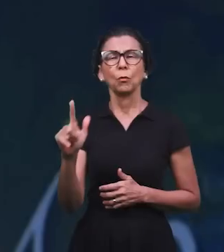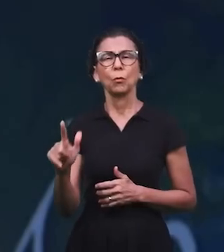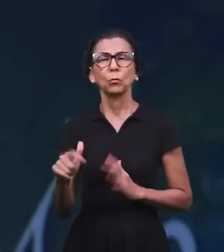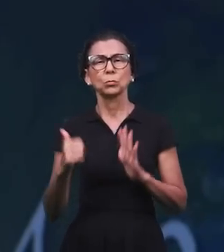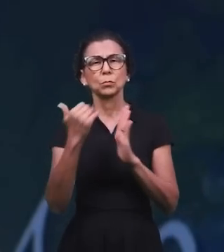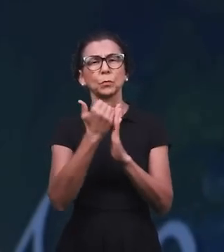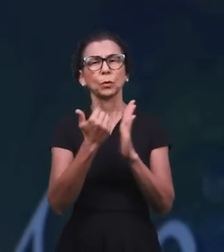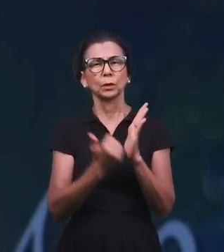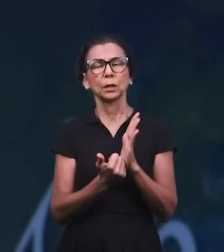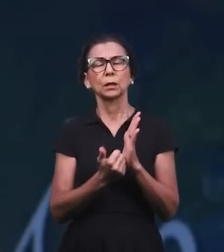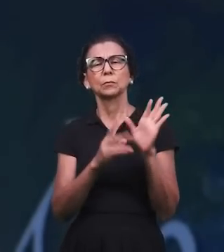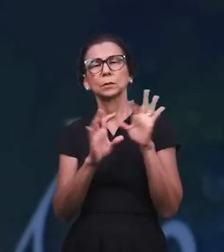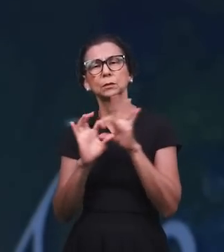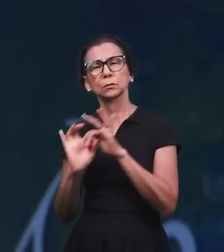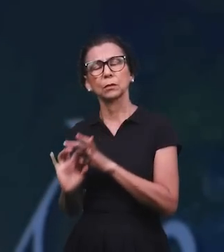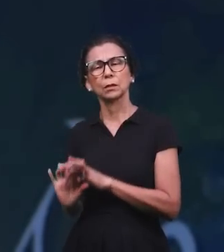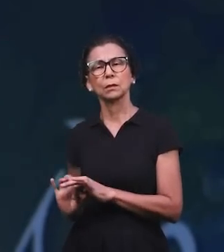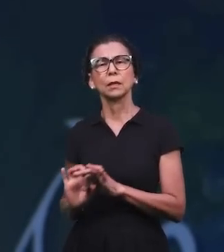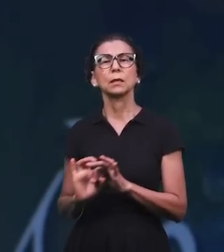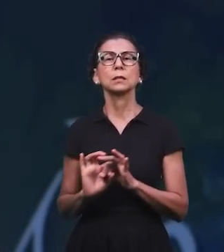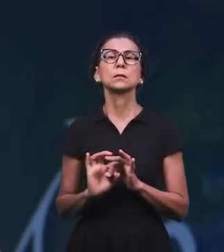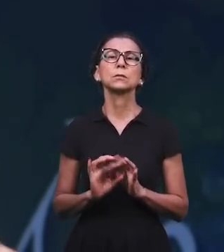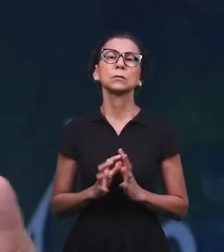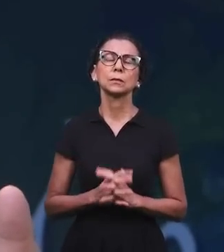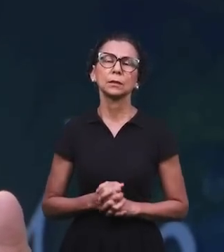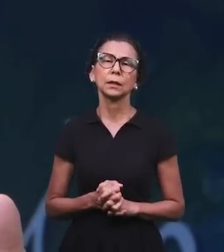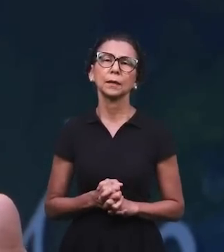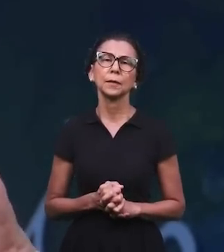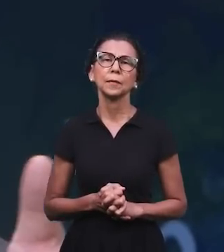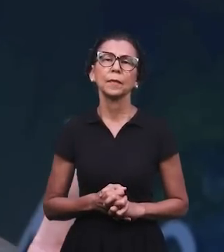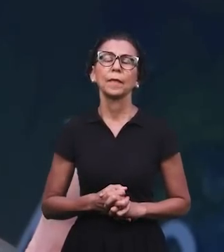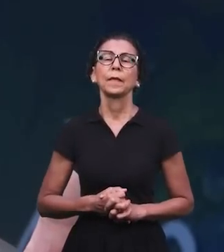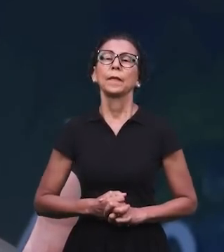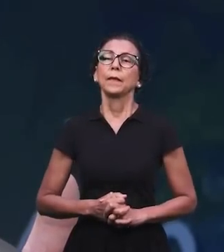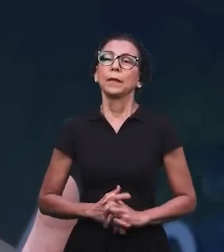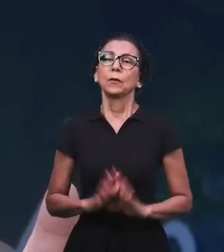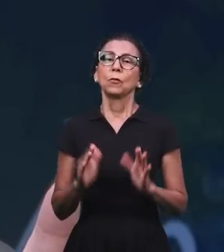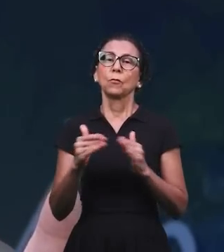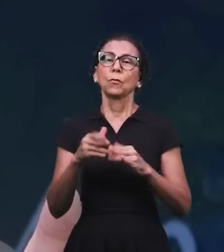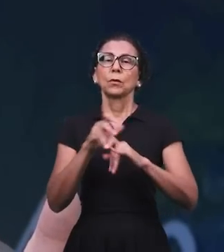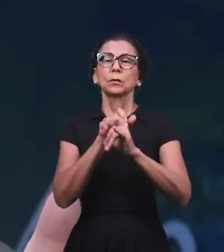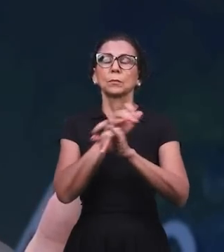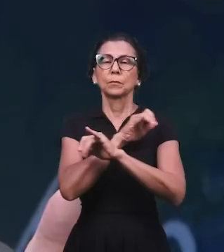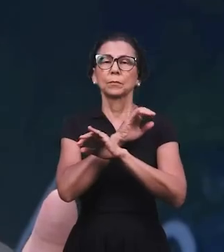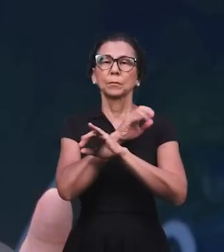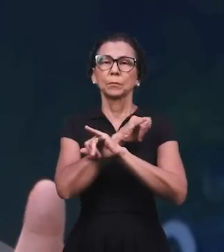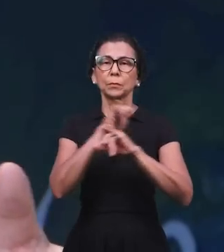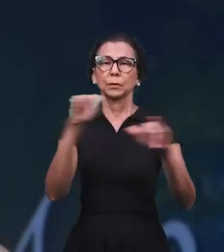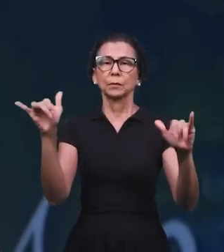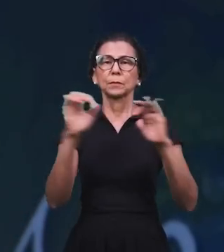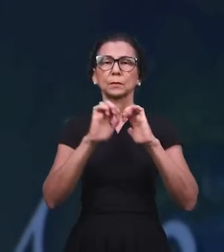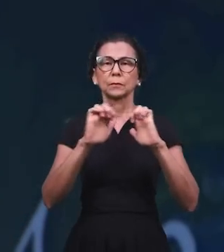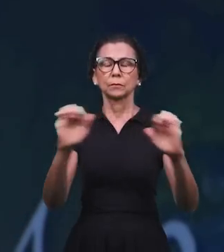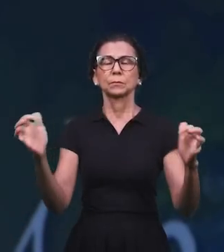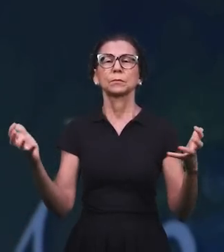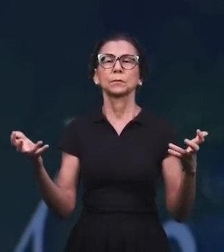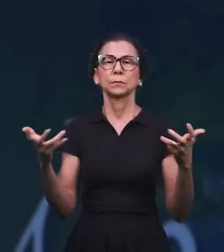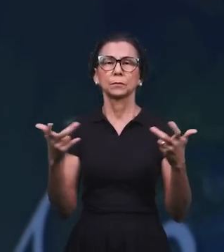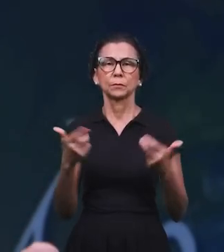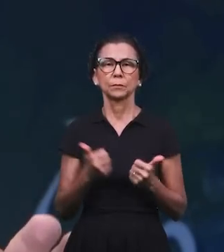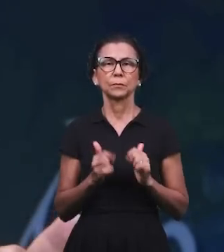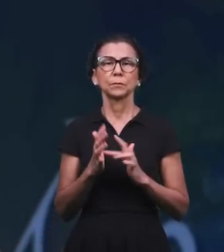outros contextos, de outros programas que a igreja contribui para proclamar esse evangelho maravilhoso, mas principalmente